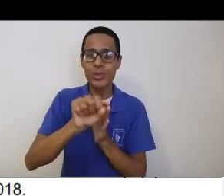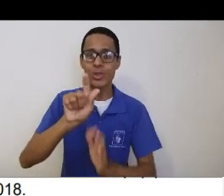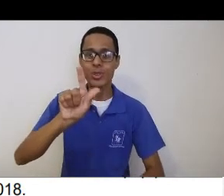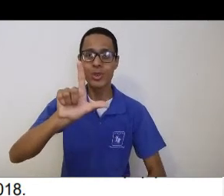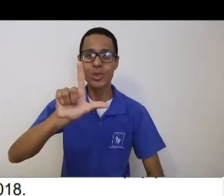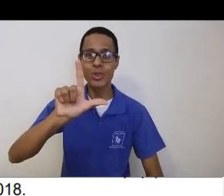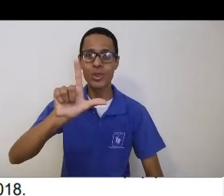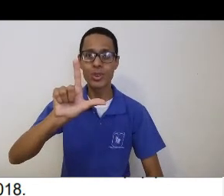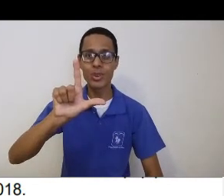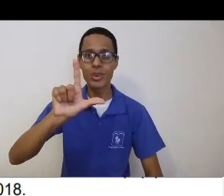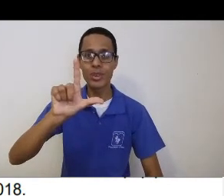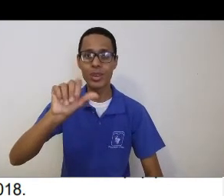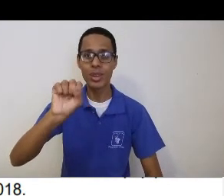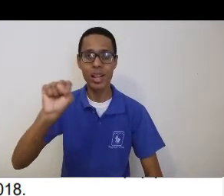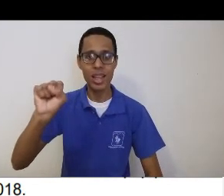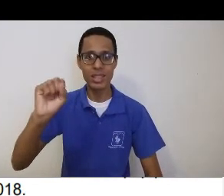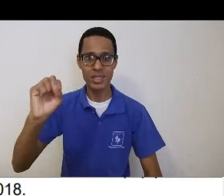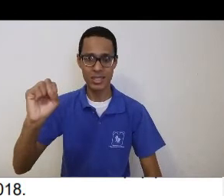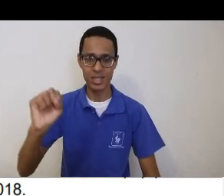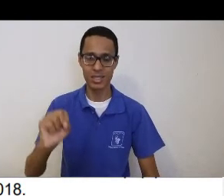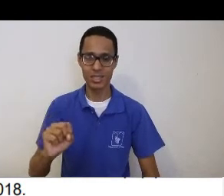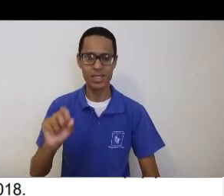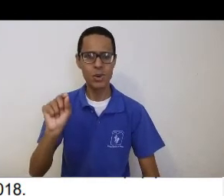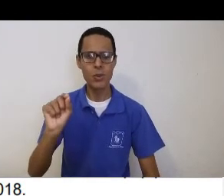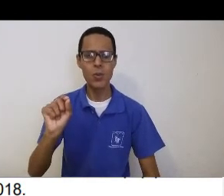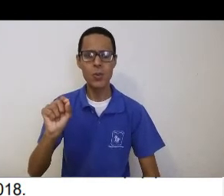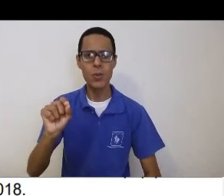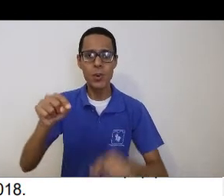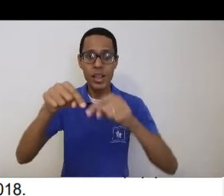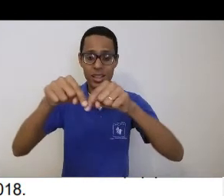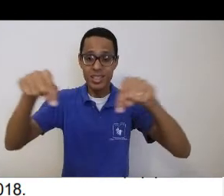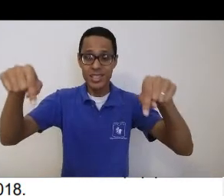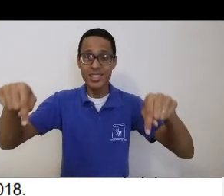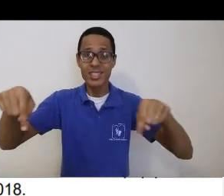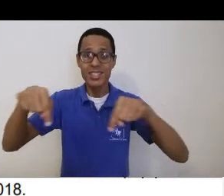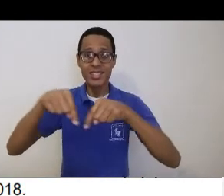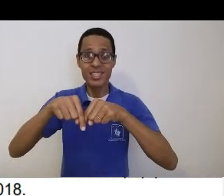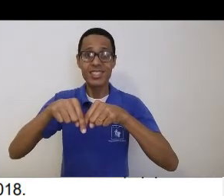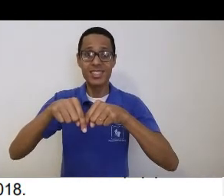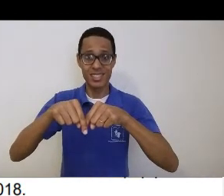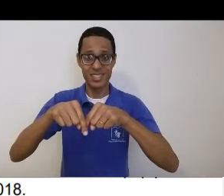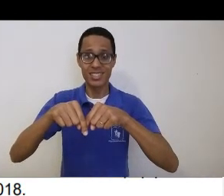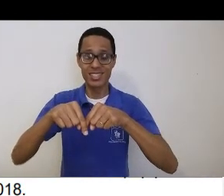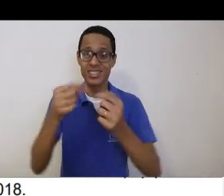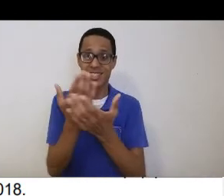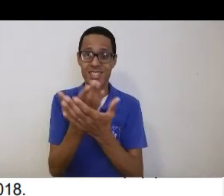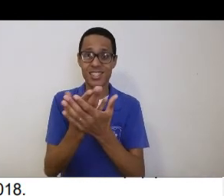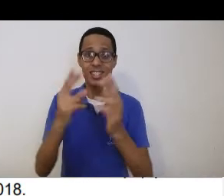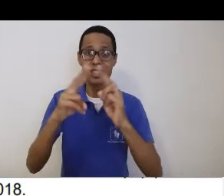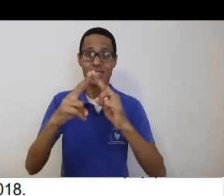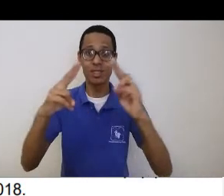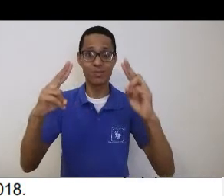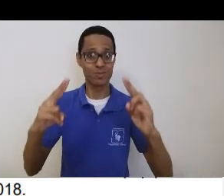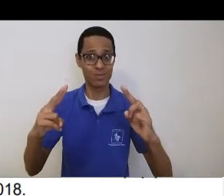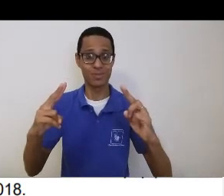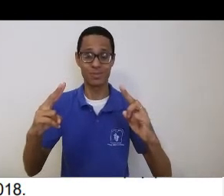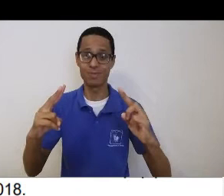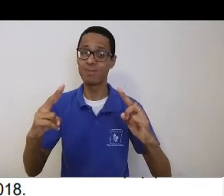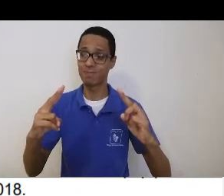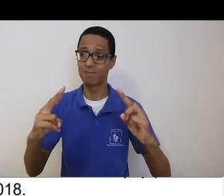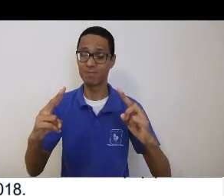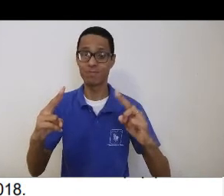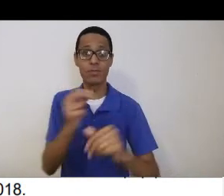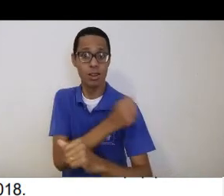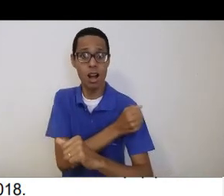Class, porque cada professor divulgava um código e esse código era digitado para ter